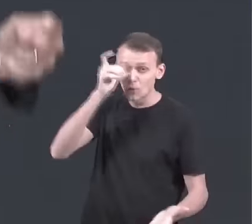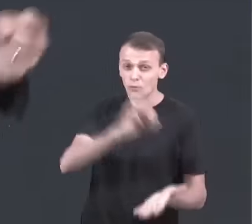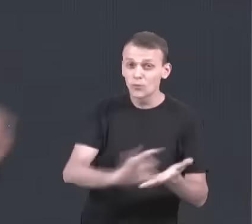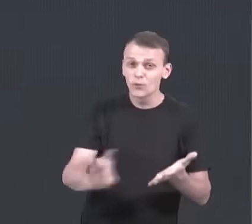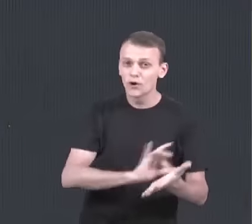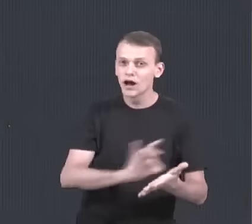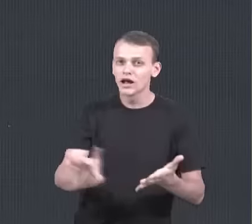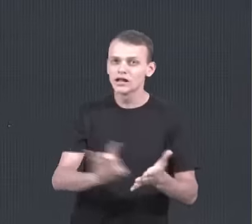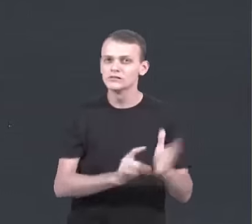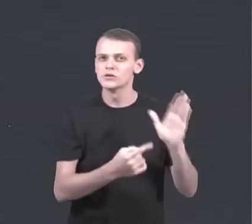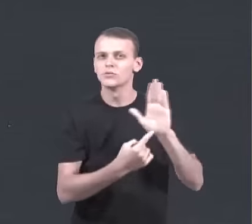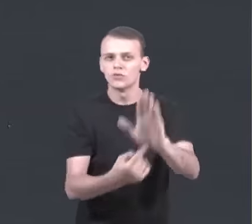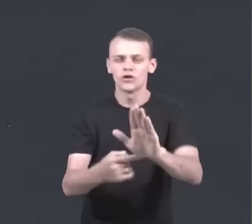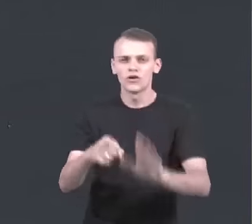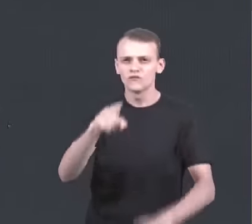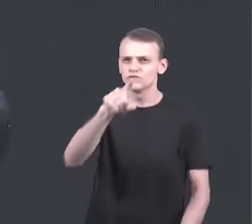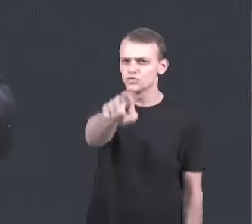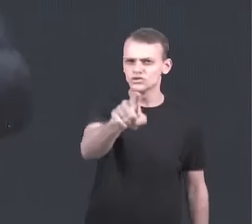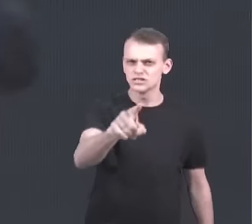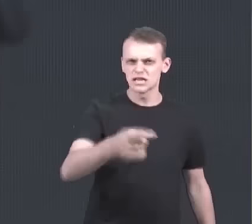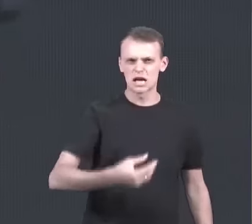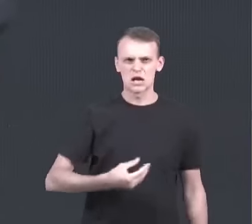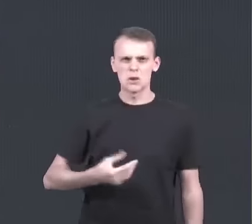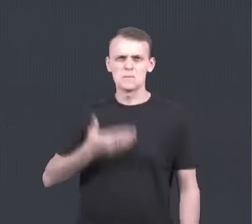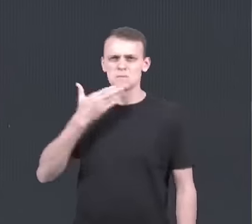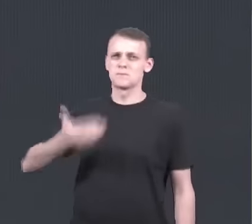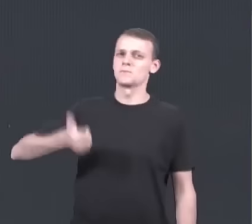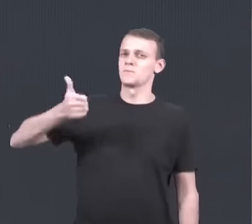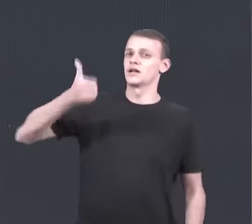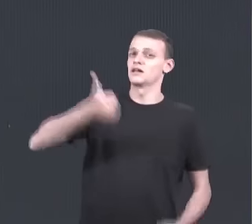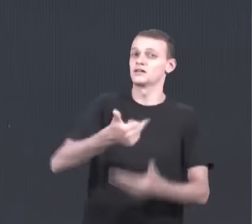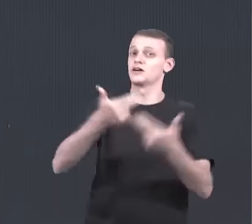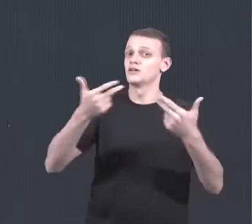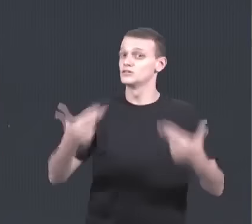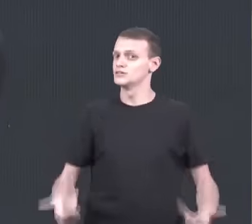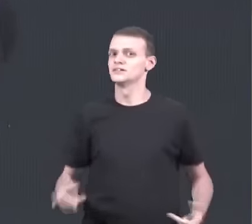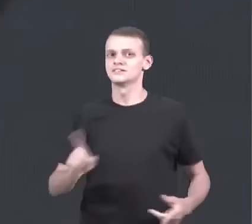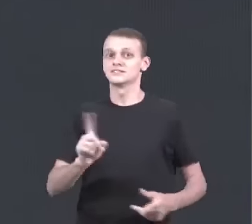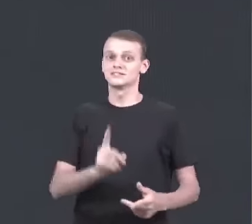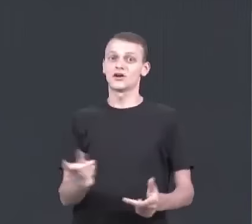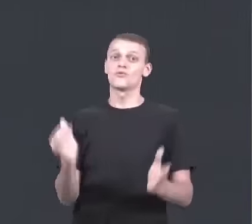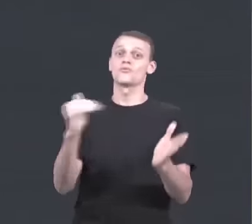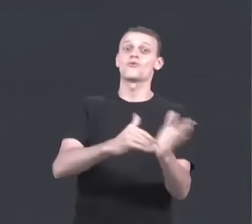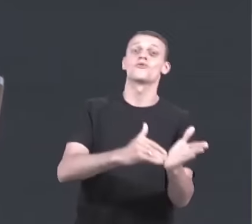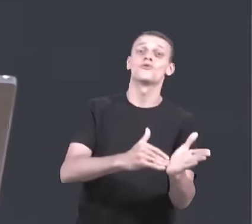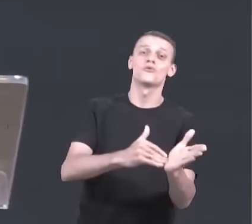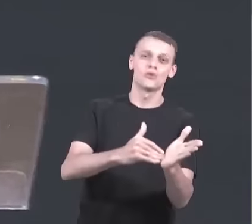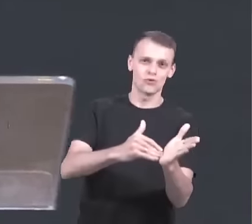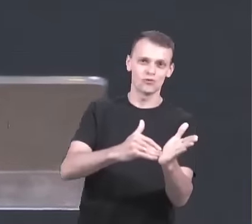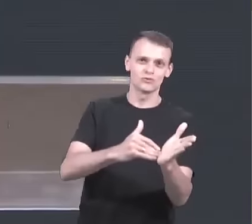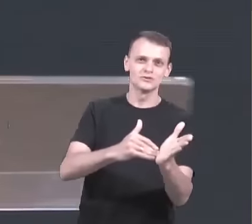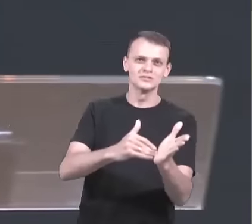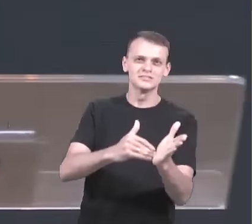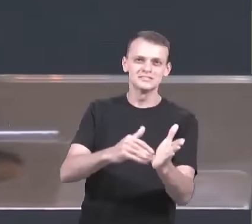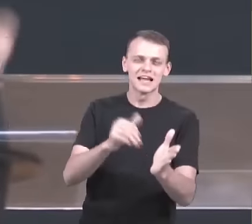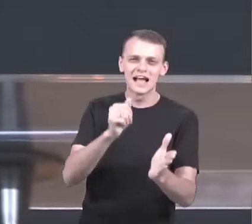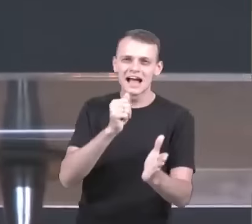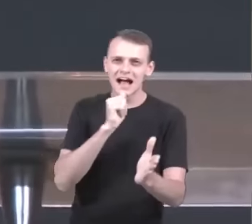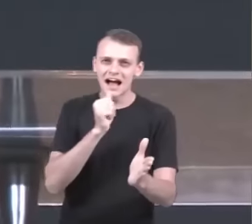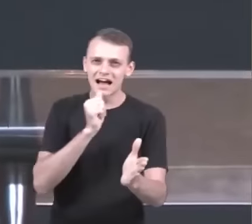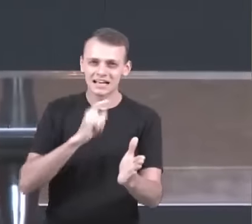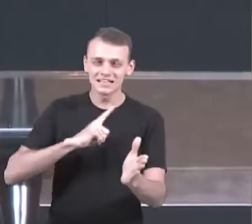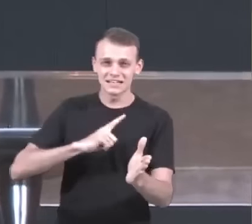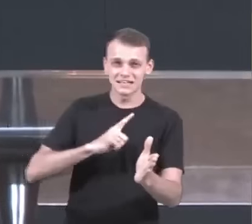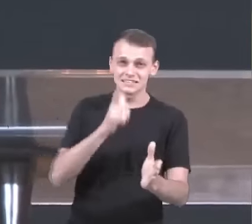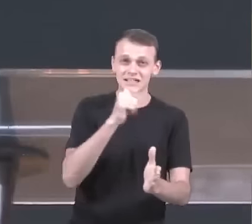manifestando, é porque essa não é a sua melhor cartada, senão a última cartada. A Bíblia diz que ai da terra e ai do